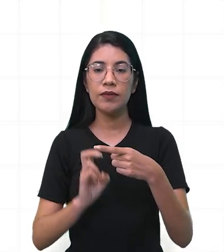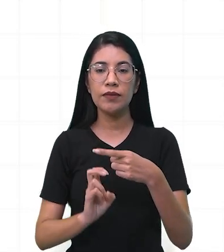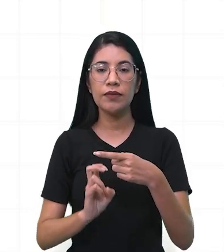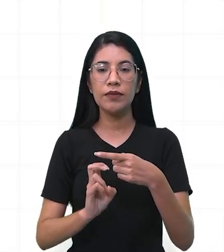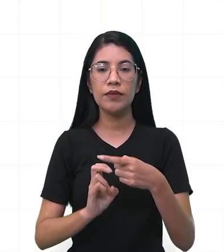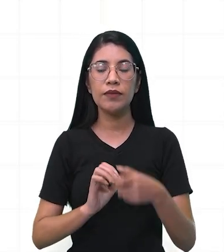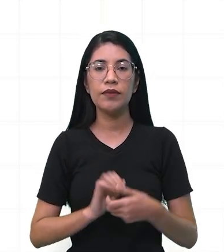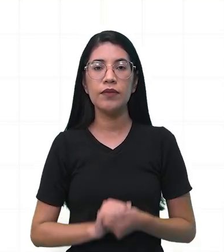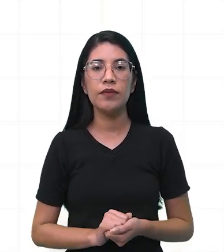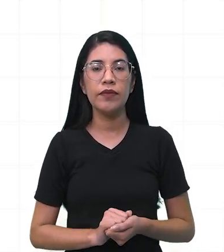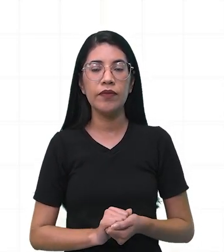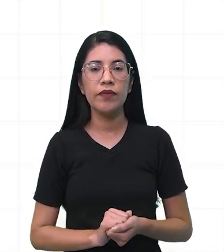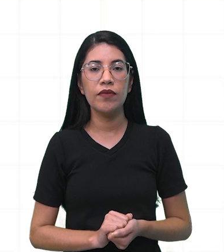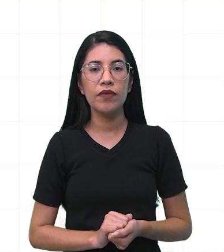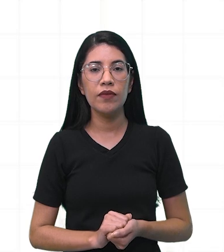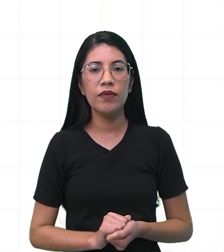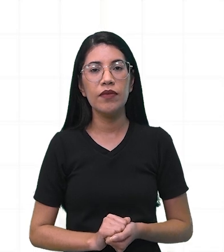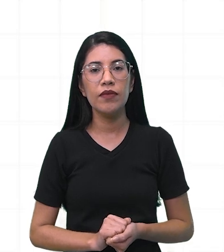de um número.